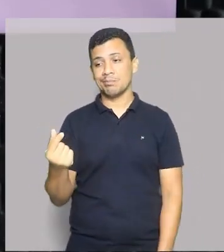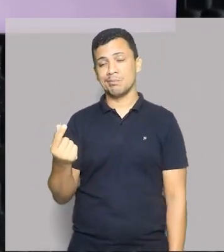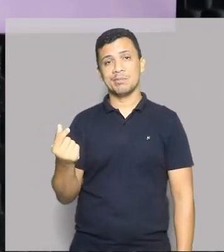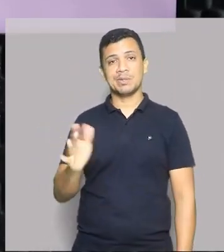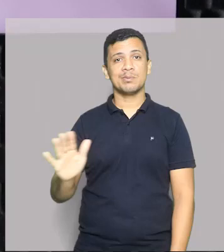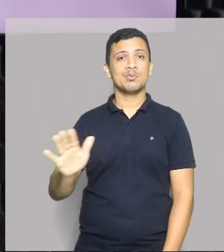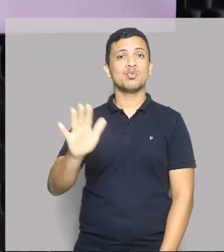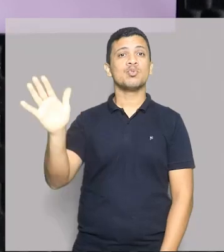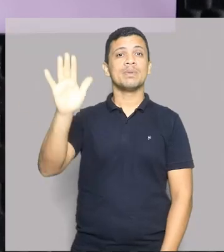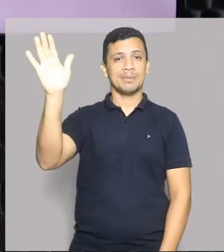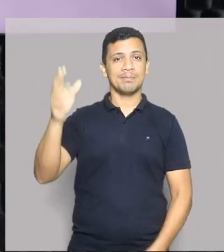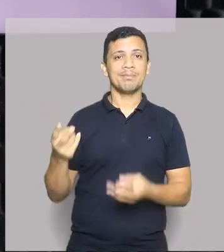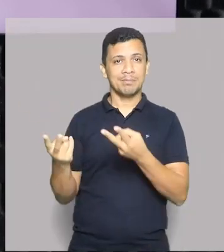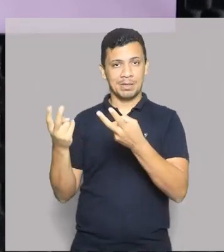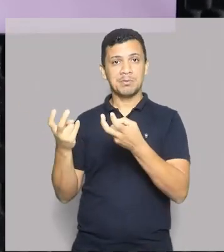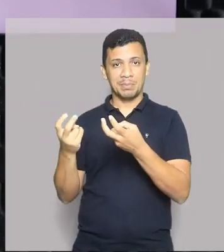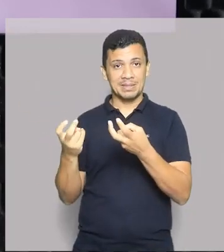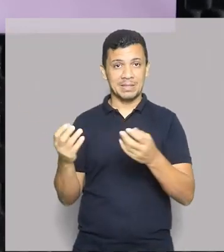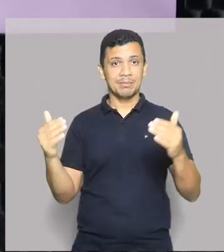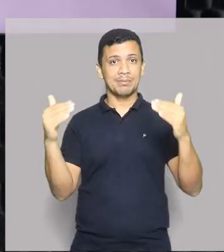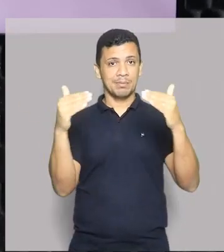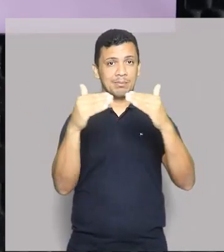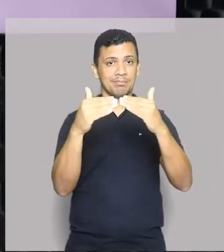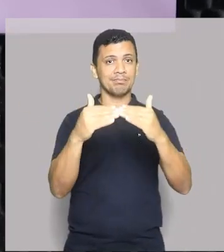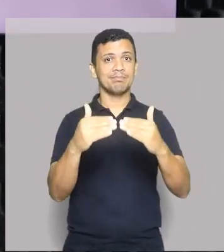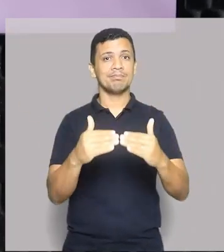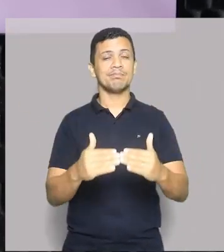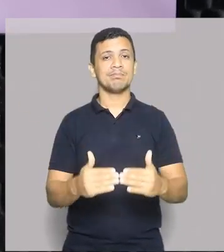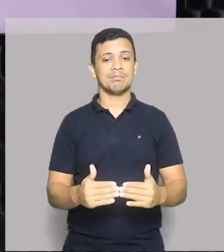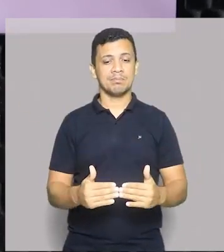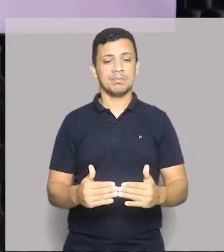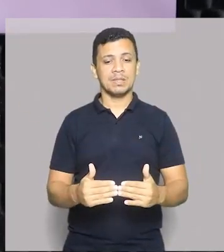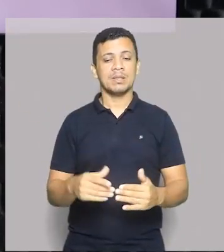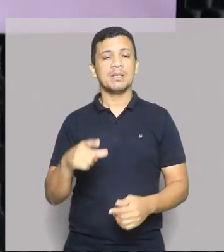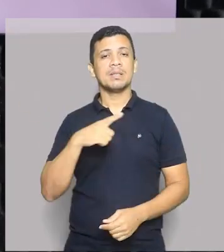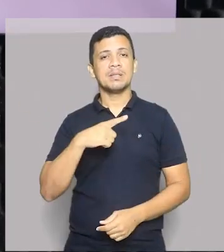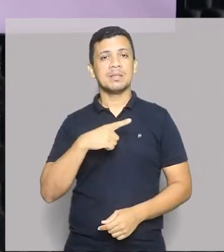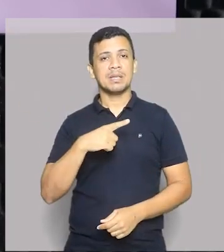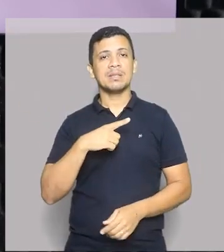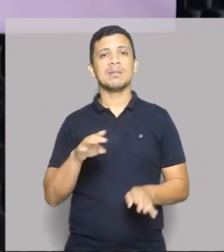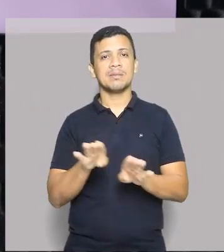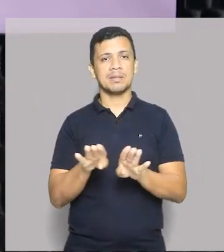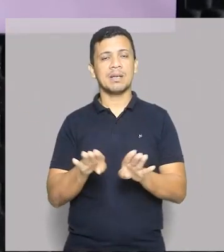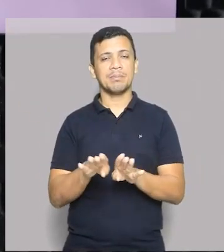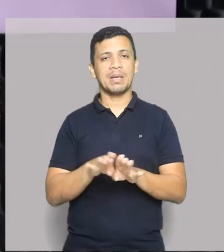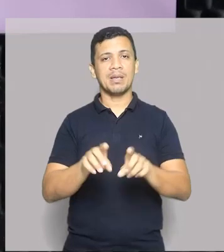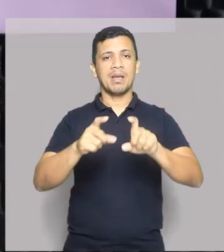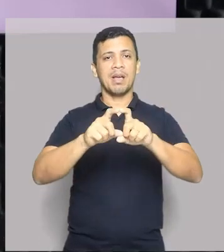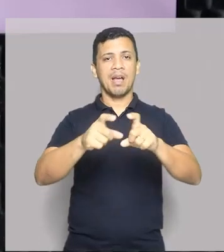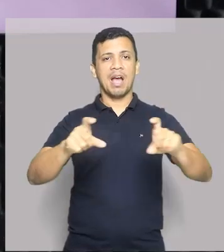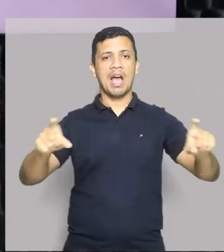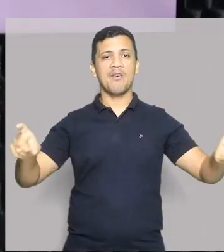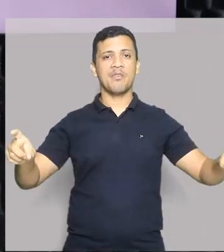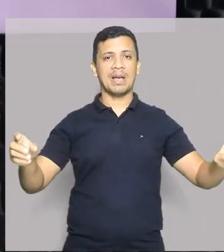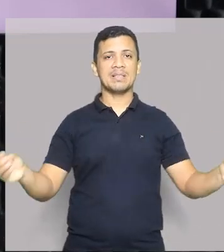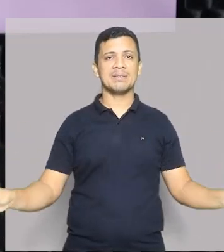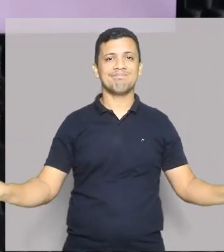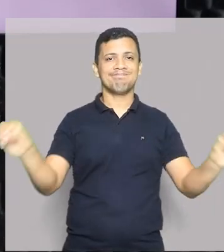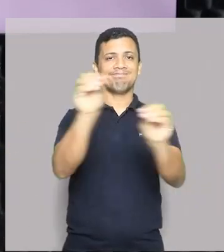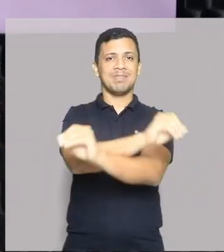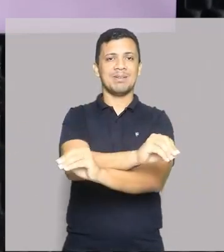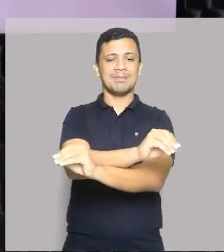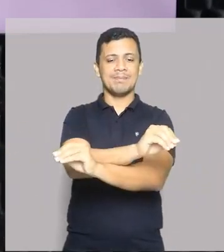subiram. Aqui estamos diante também de um período na ordem inversa. O conectivo é o